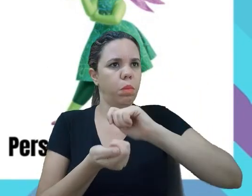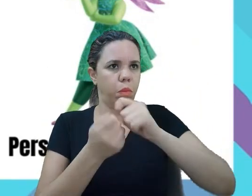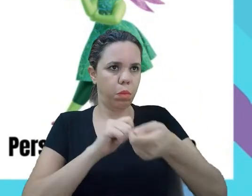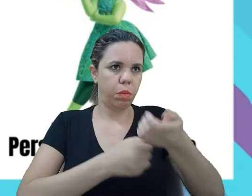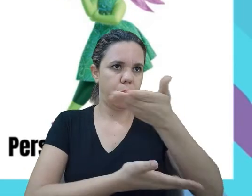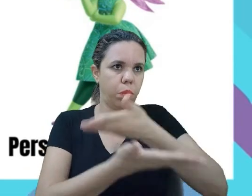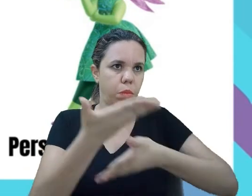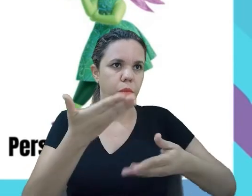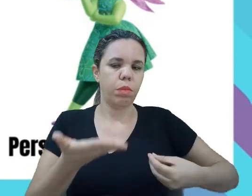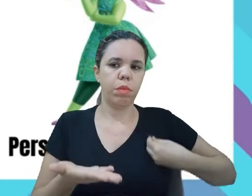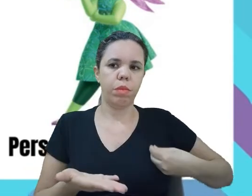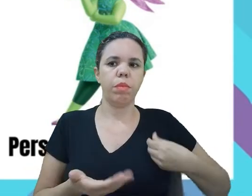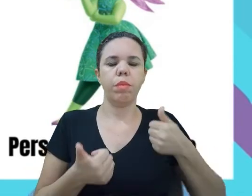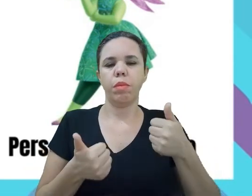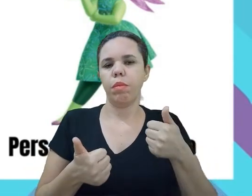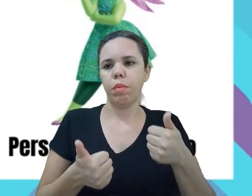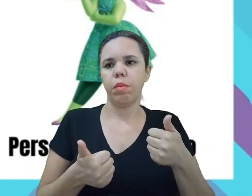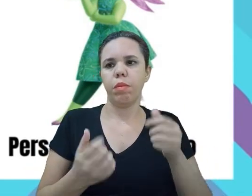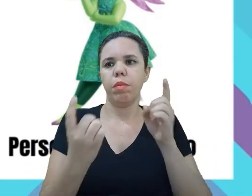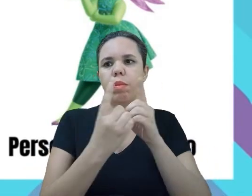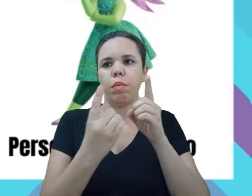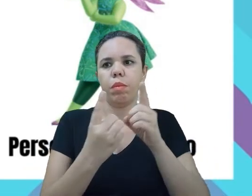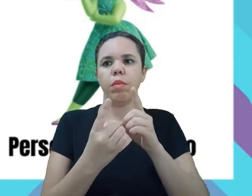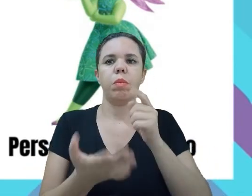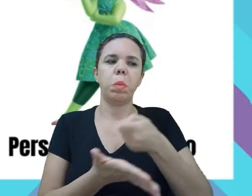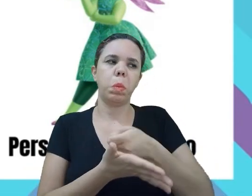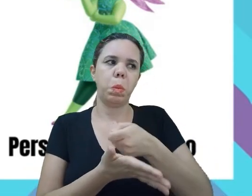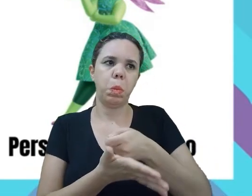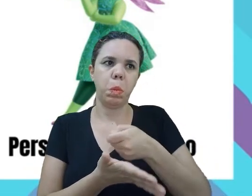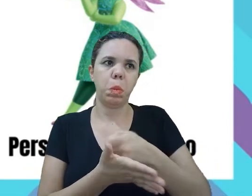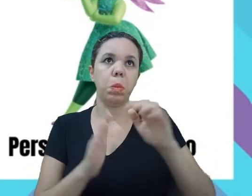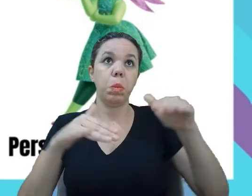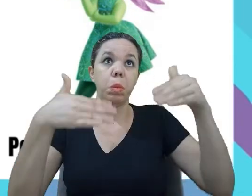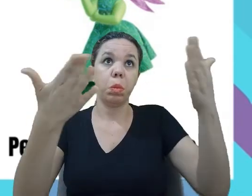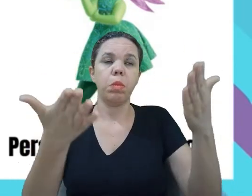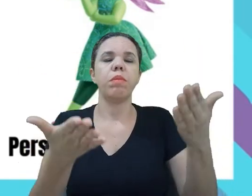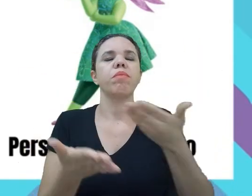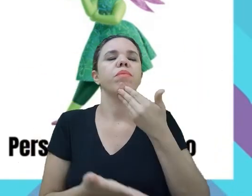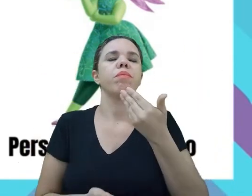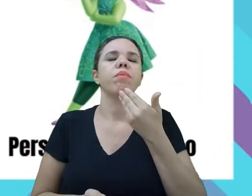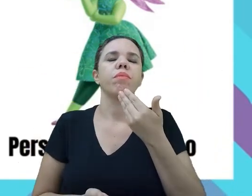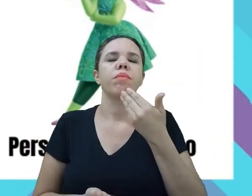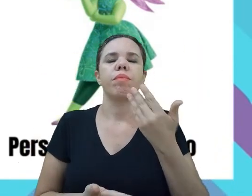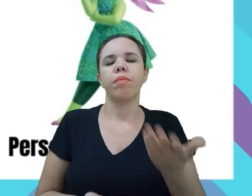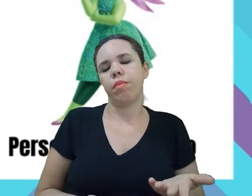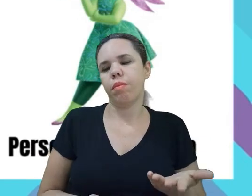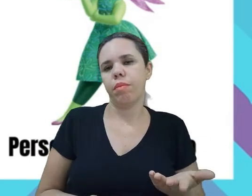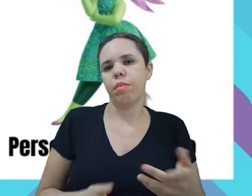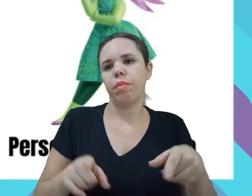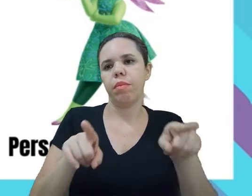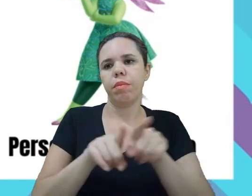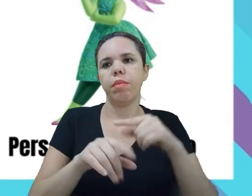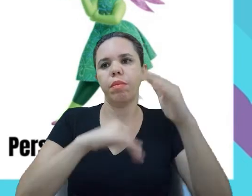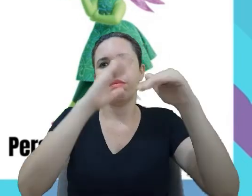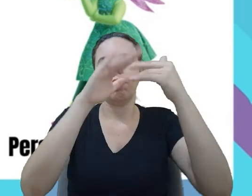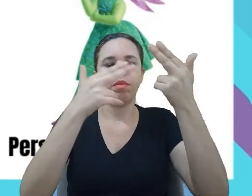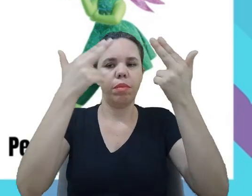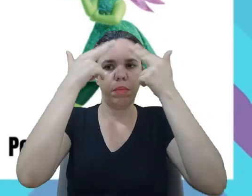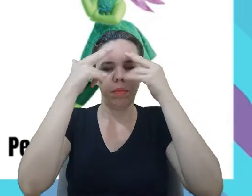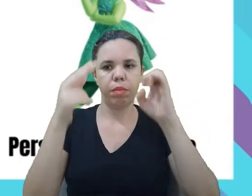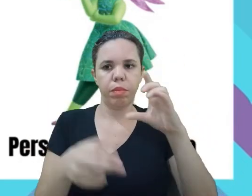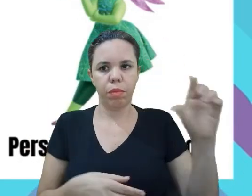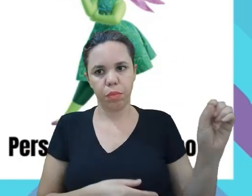com facilidade. Apesar dele ter essa, vamos dizer assim, essa contradição, dele ter esse conflito